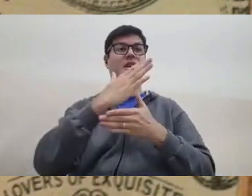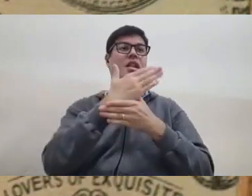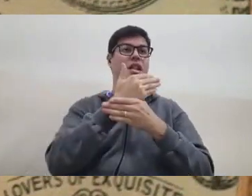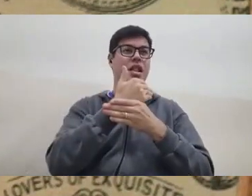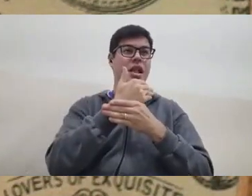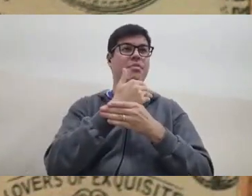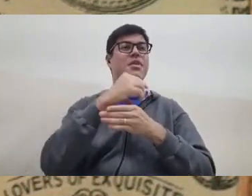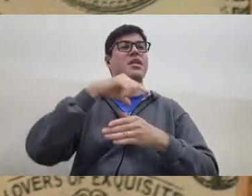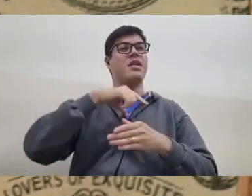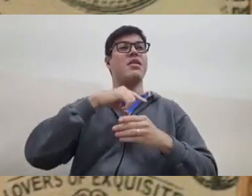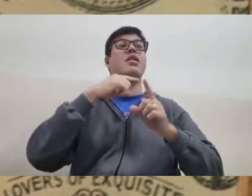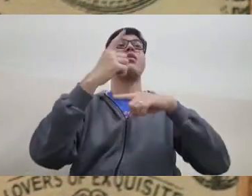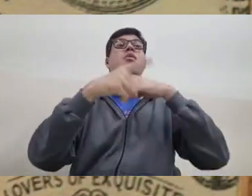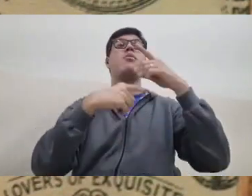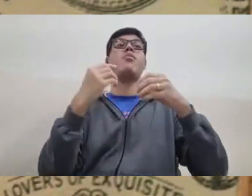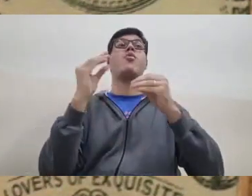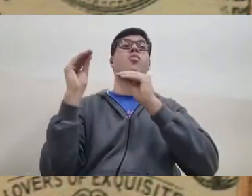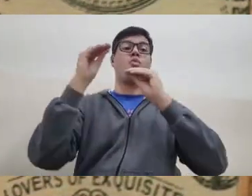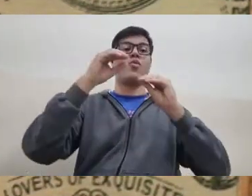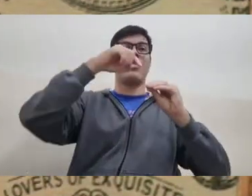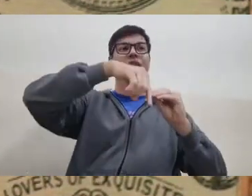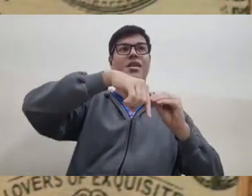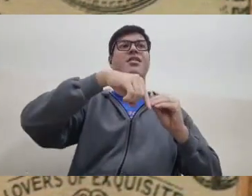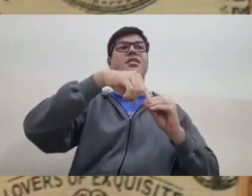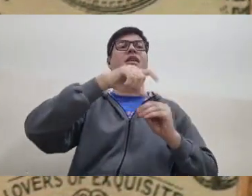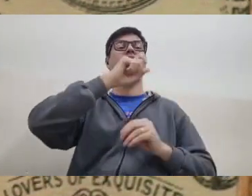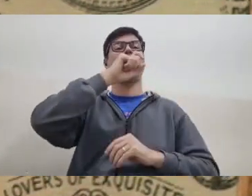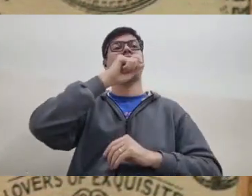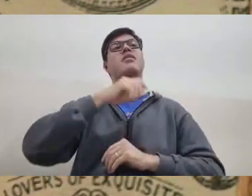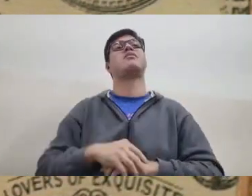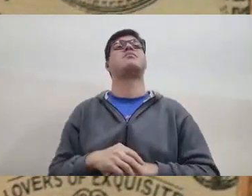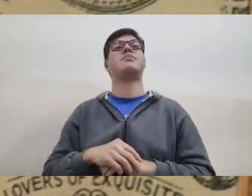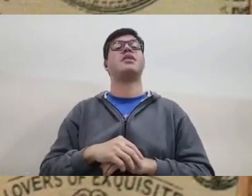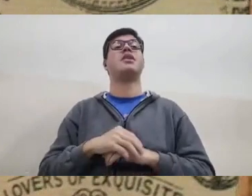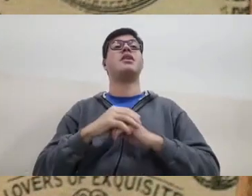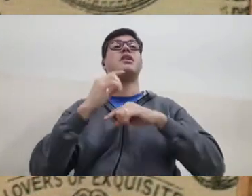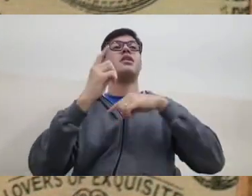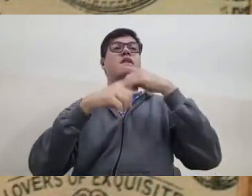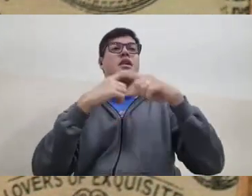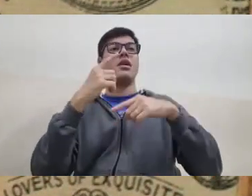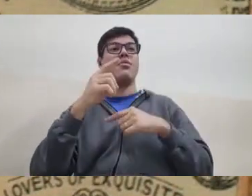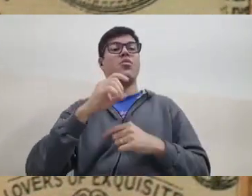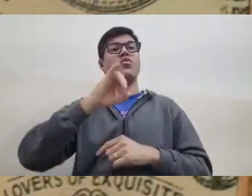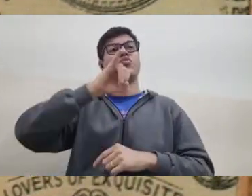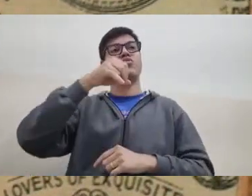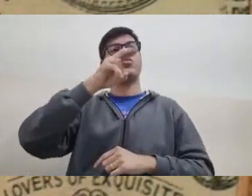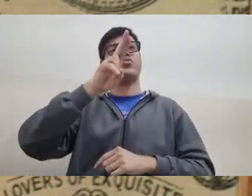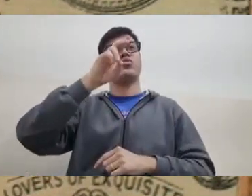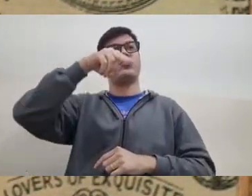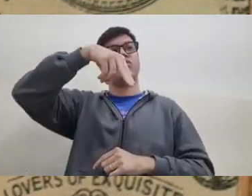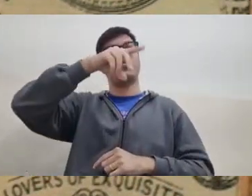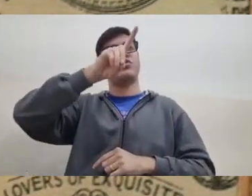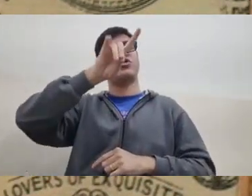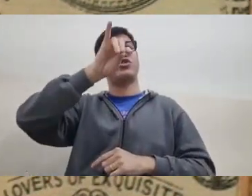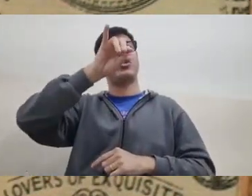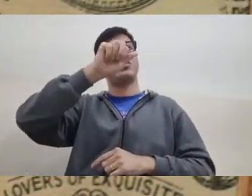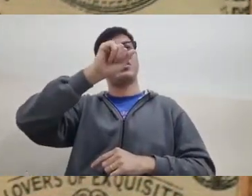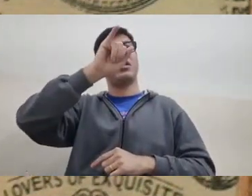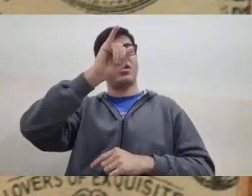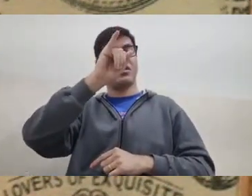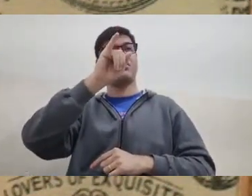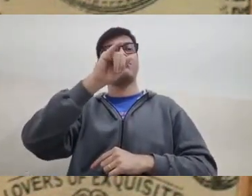eu trabalhei bastante tempo em Araras daí eu fui para Jundiaí Parque da